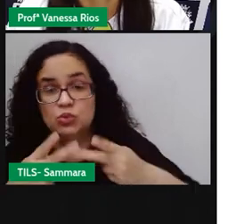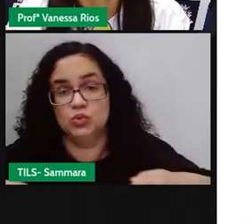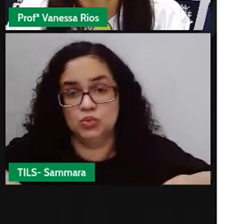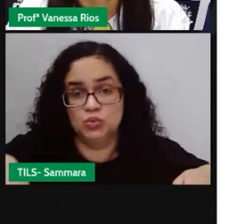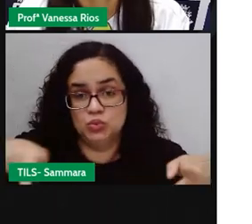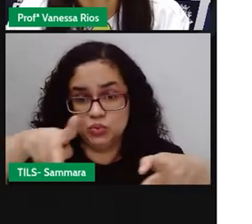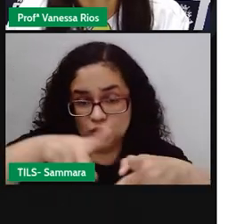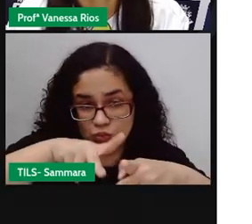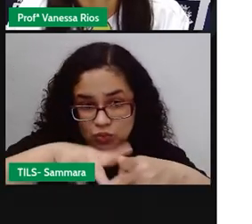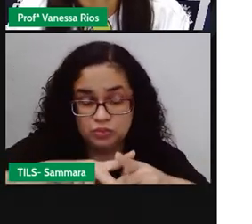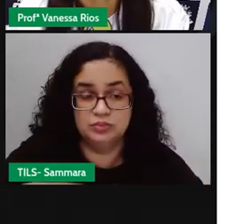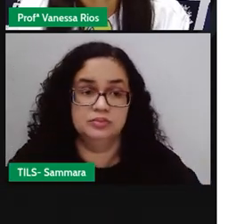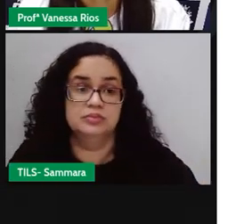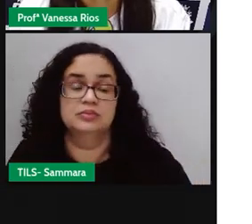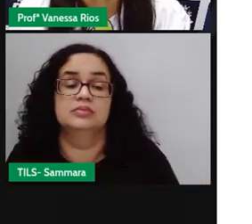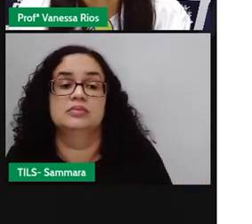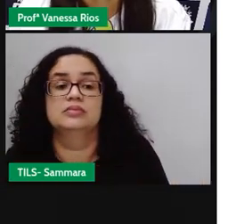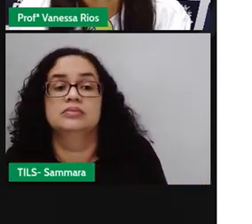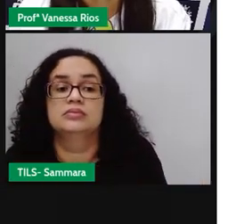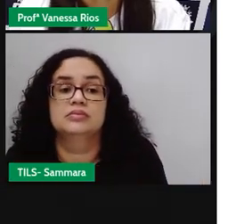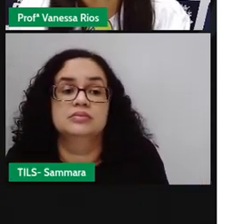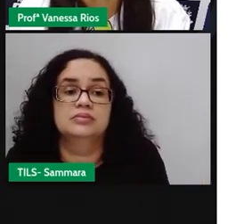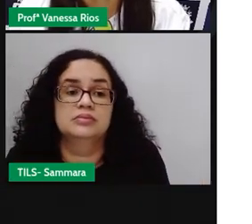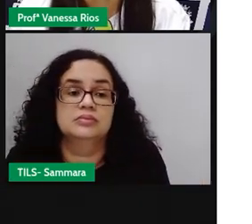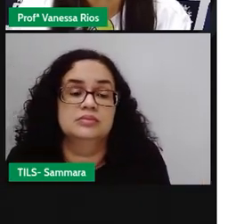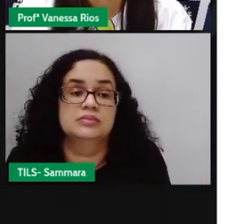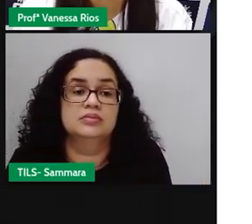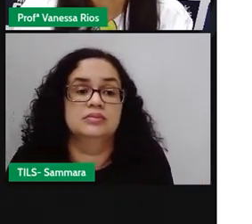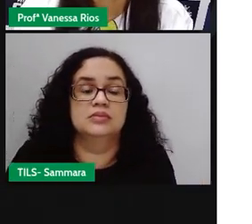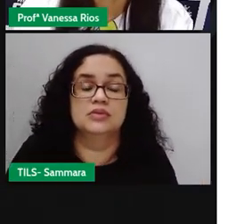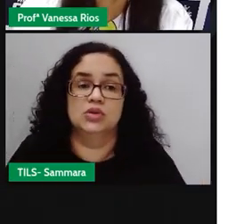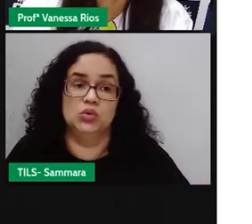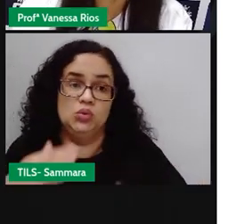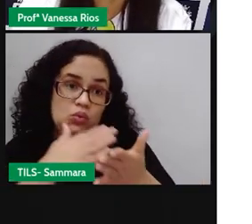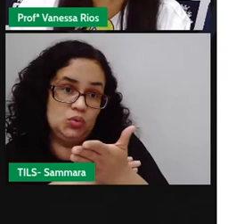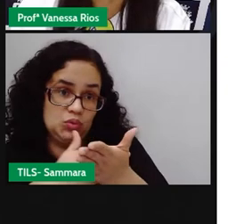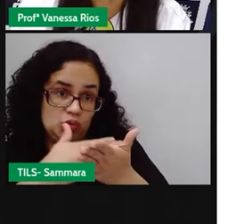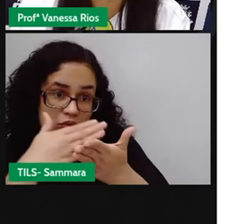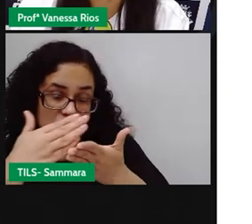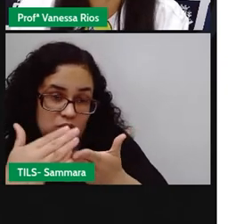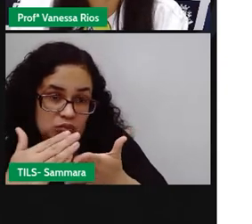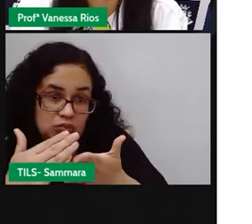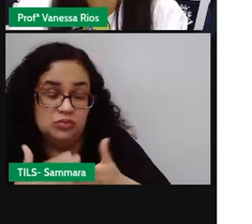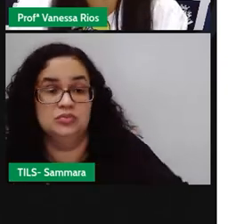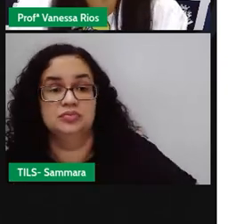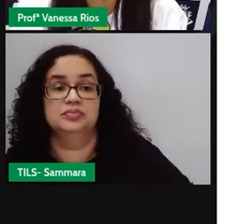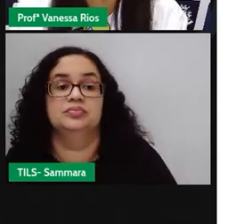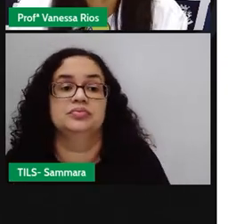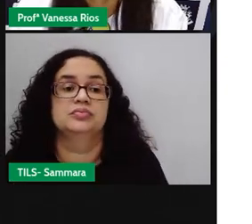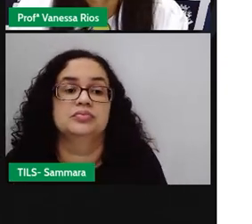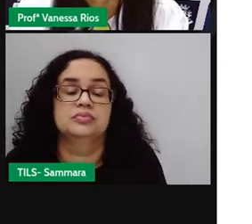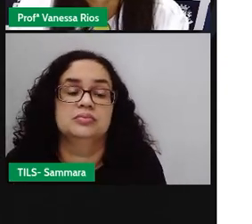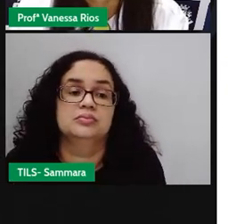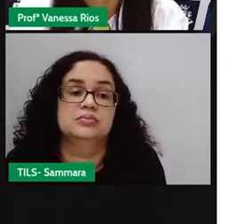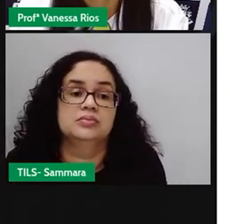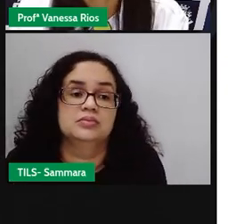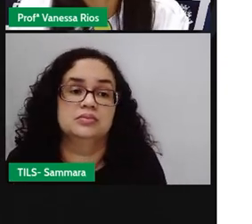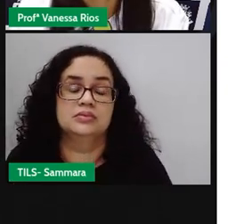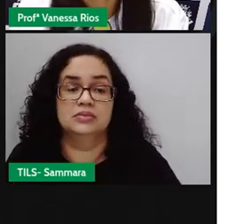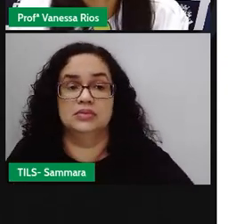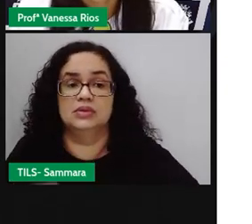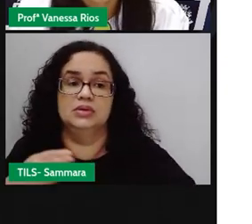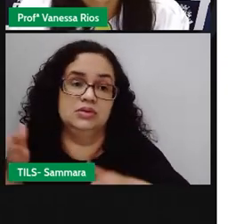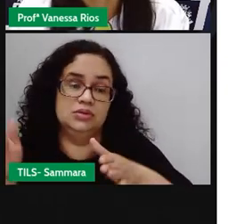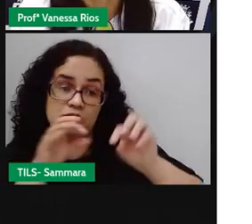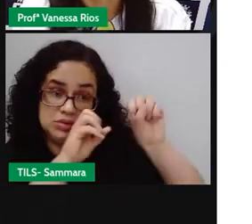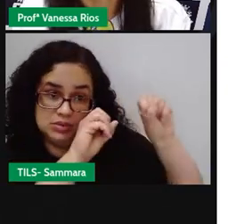popular, de que esses, além de esse não conta a origem, né, de algo, mas dá uma lição de moral,